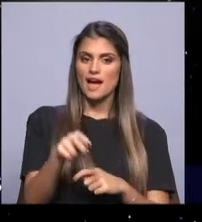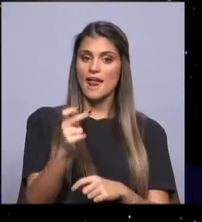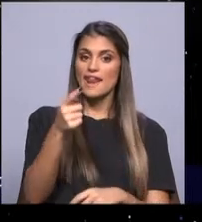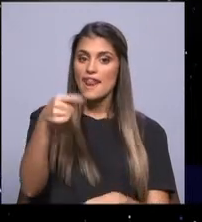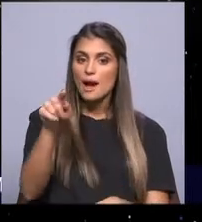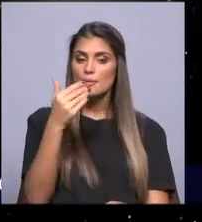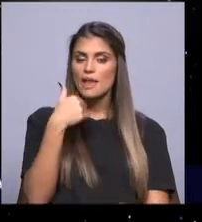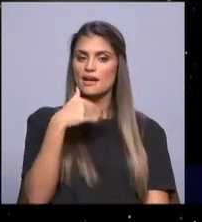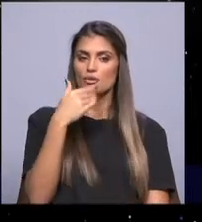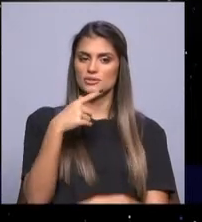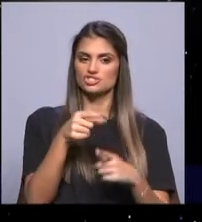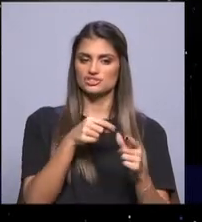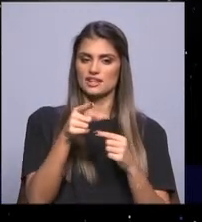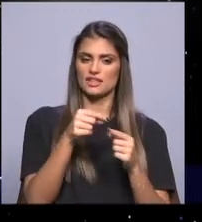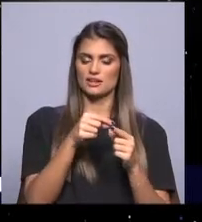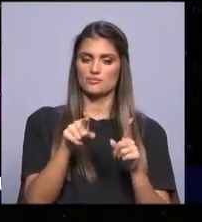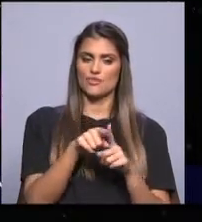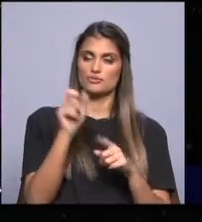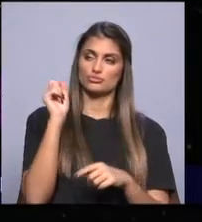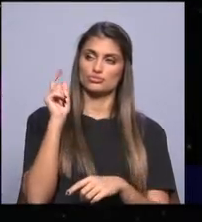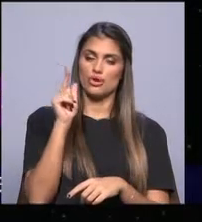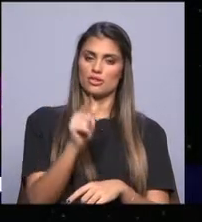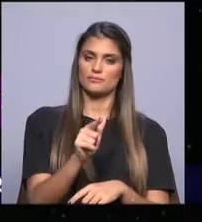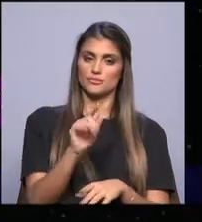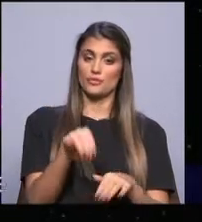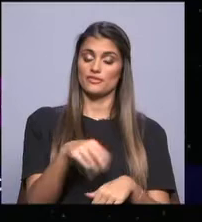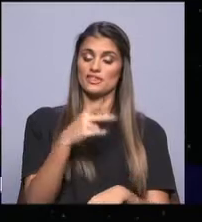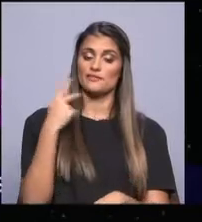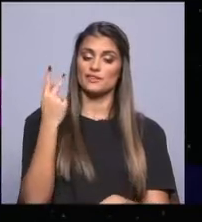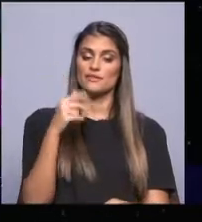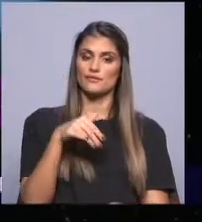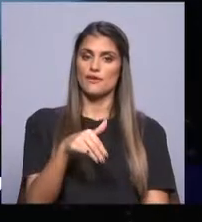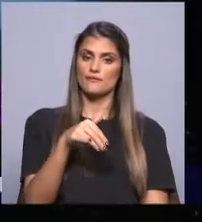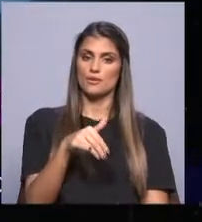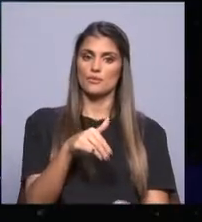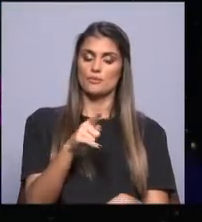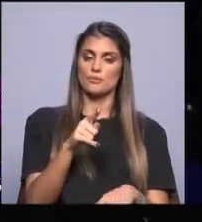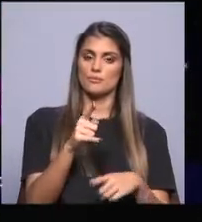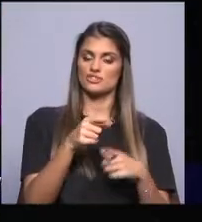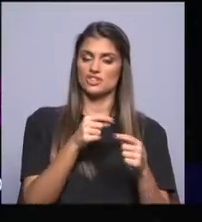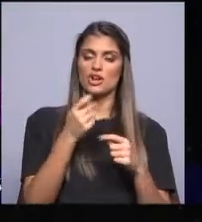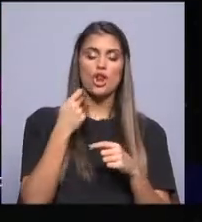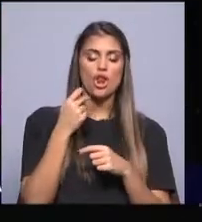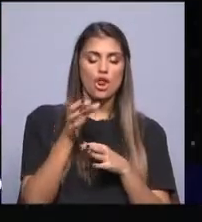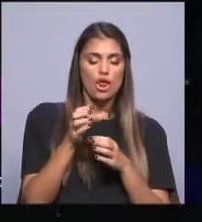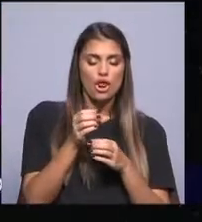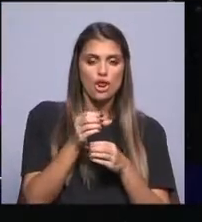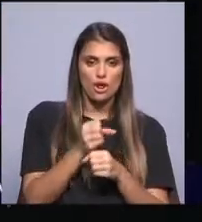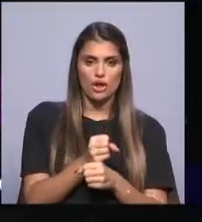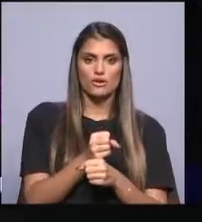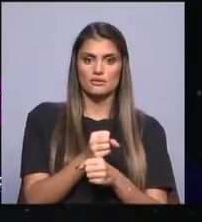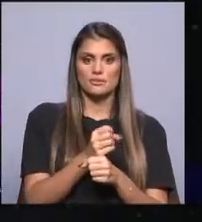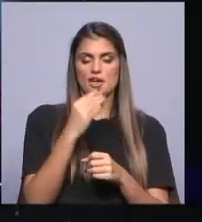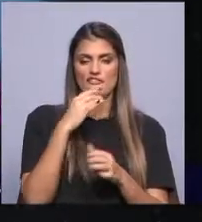ou seja, uma estrela com a massa do Sol, no final da sua vida, vai se tornar uma estrela cada vez mais pequenininha e cada vez menos maciça e mais